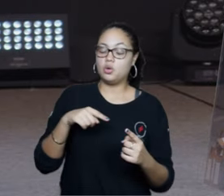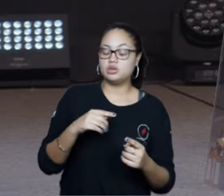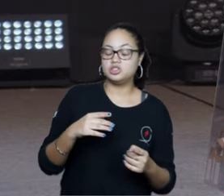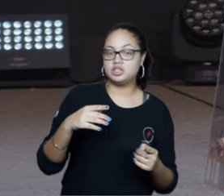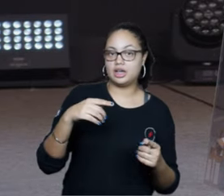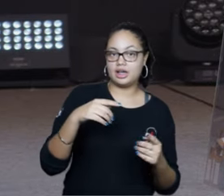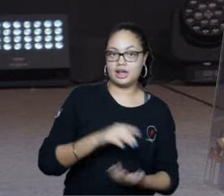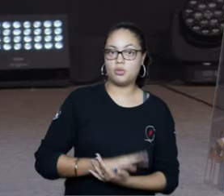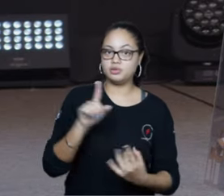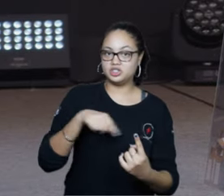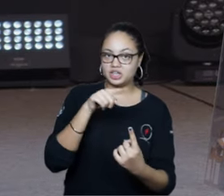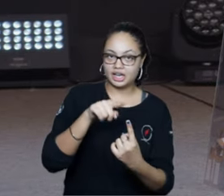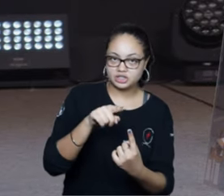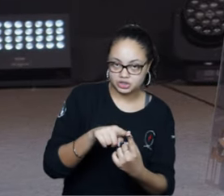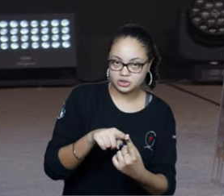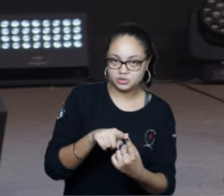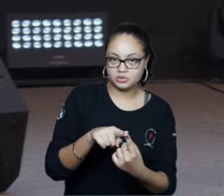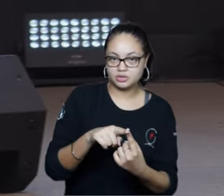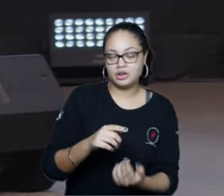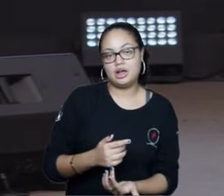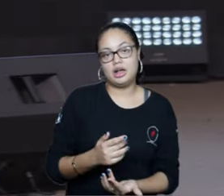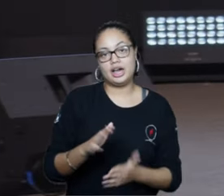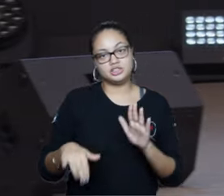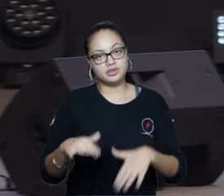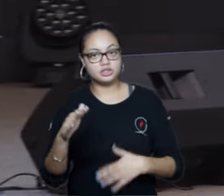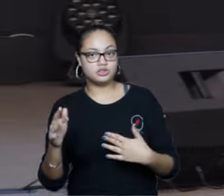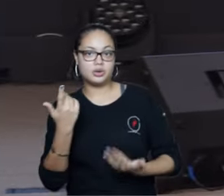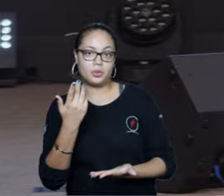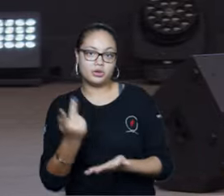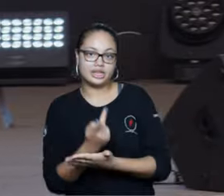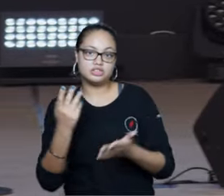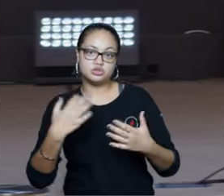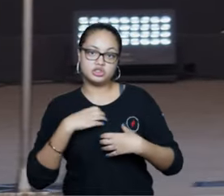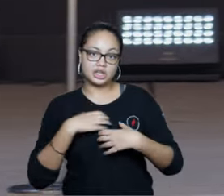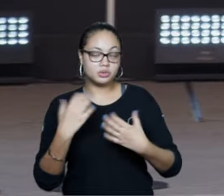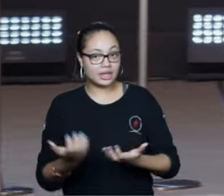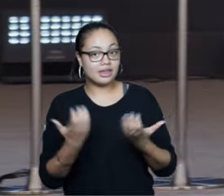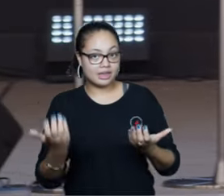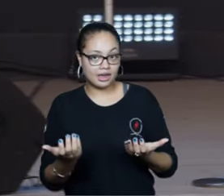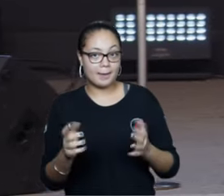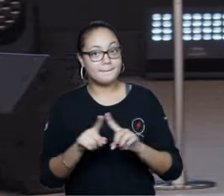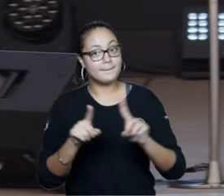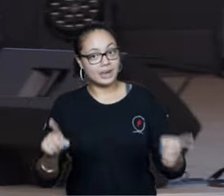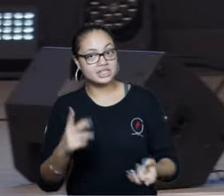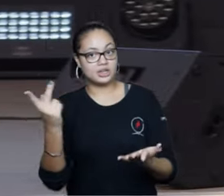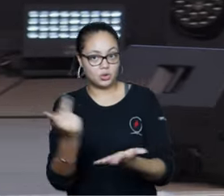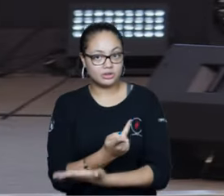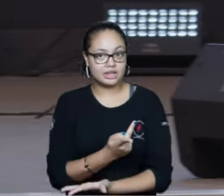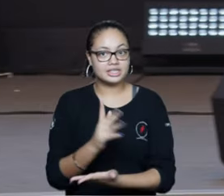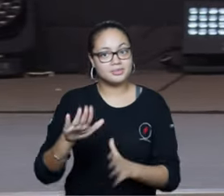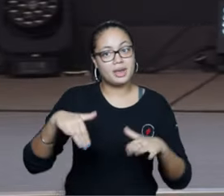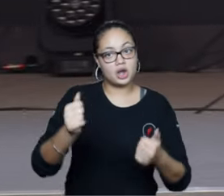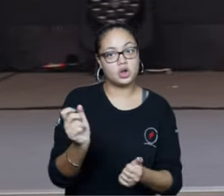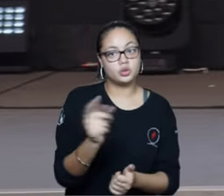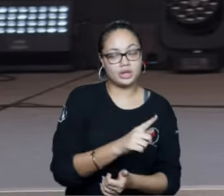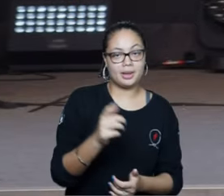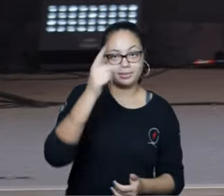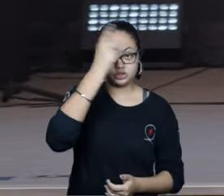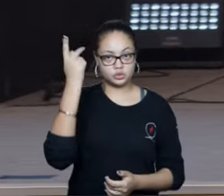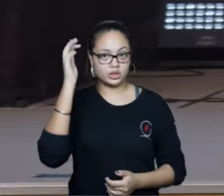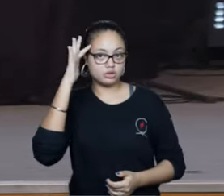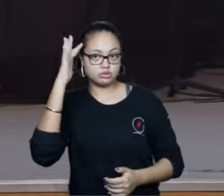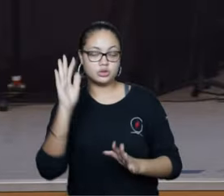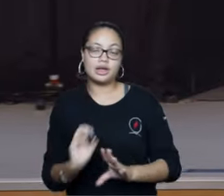mas eu garanto que vai chegar além de onde você está eu vou te dar quatro tem muita gente olha aqui ó quatro